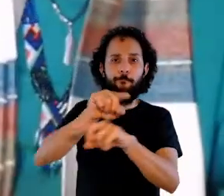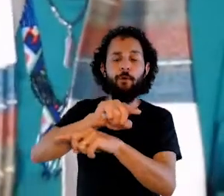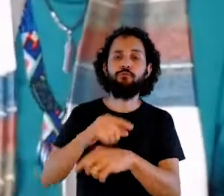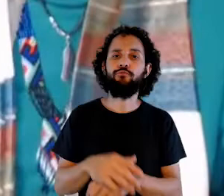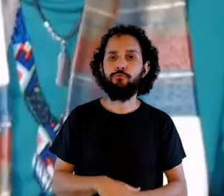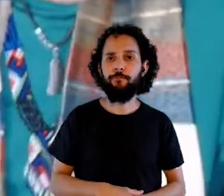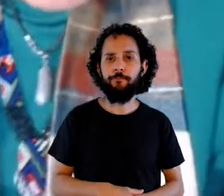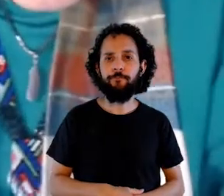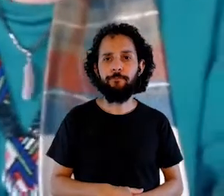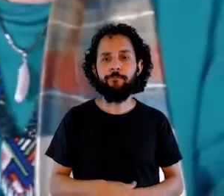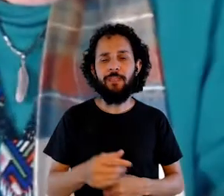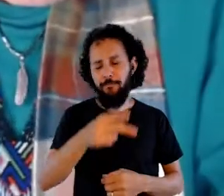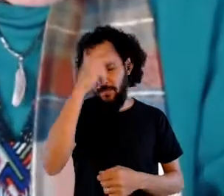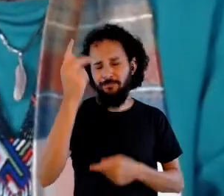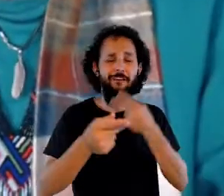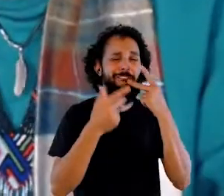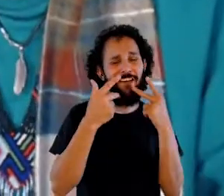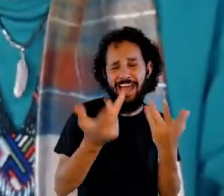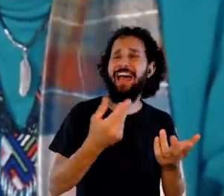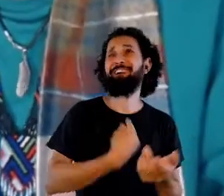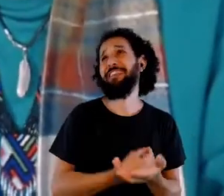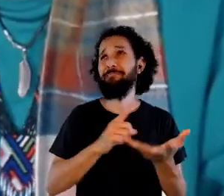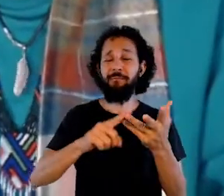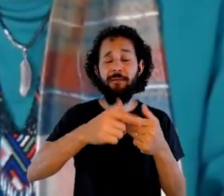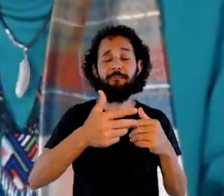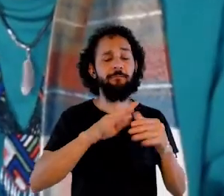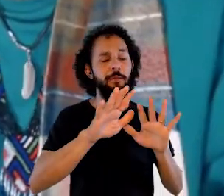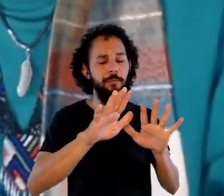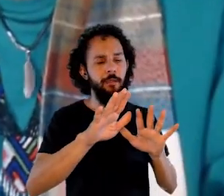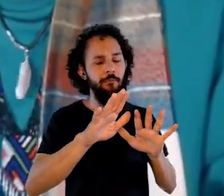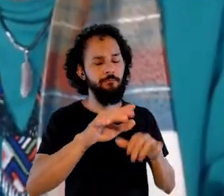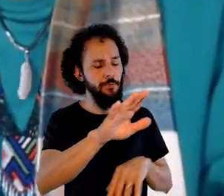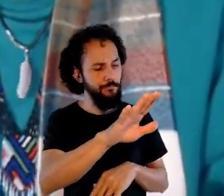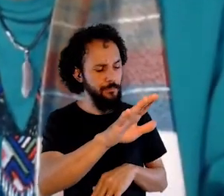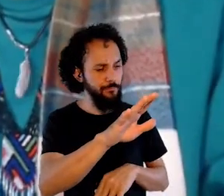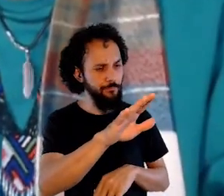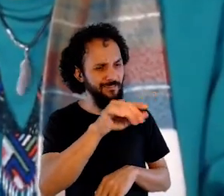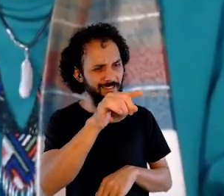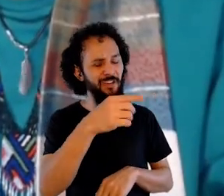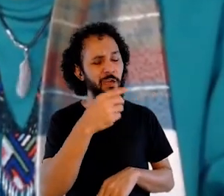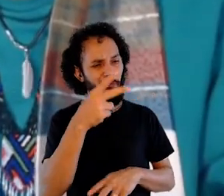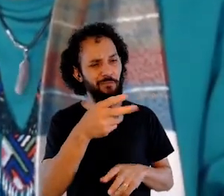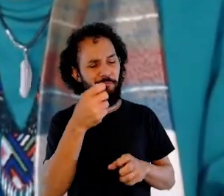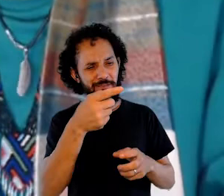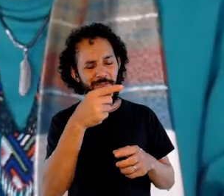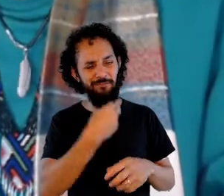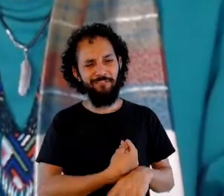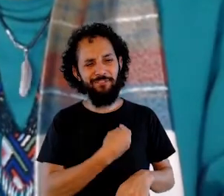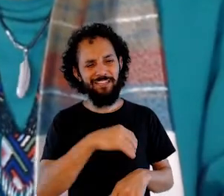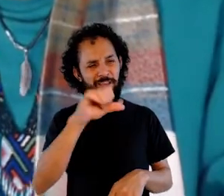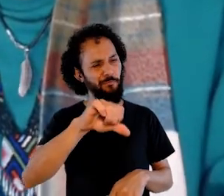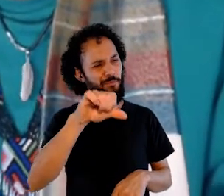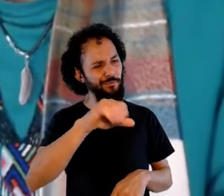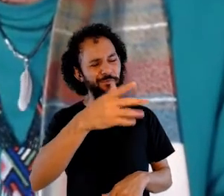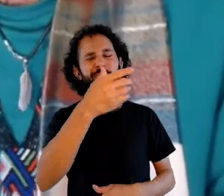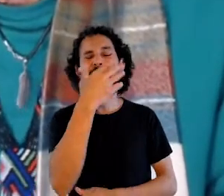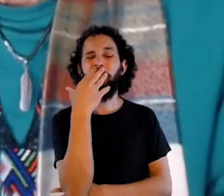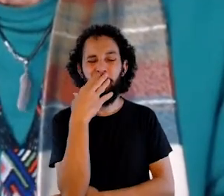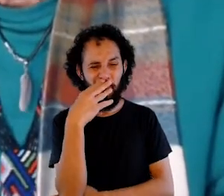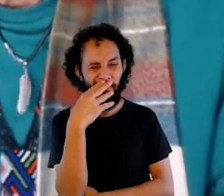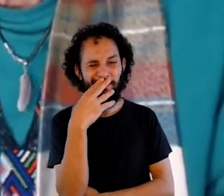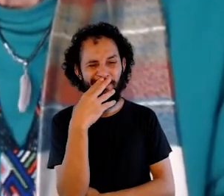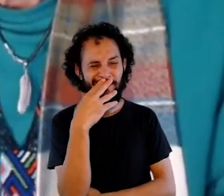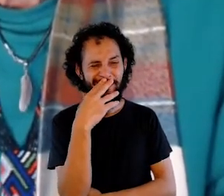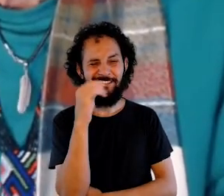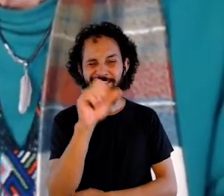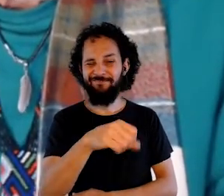aquilo ali, ele vira para ele e fala assim, olha, tô vendo aí pelo que você está falando que sua vida tá muito ruim mesmo, cara, tá terrível a tua vida. Por que você não se